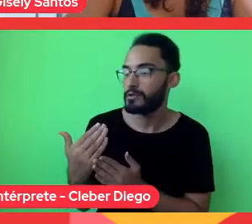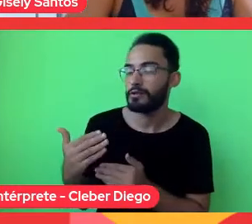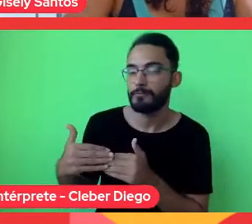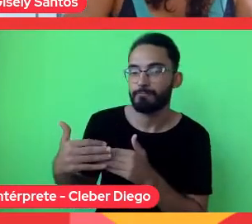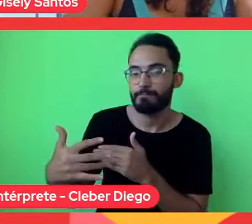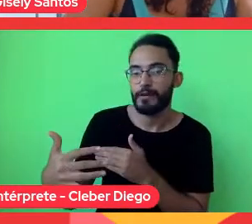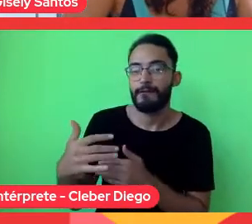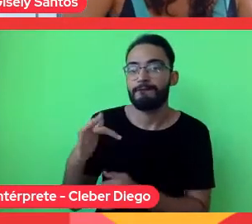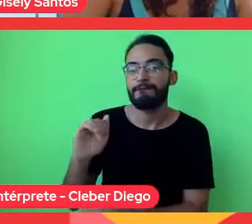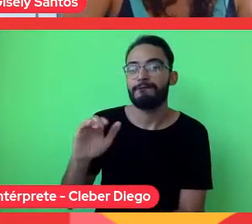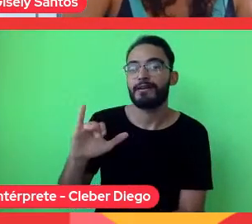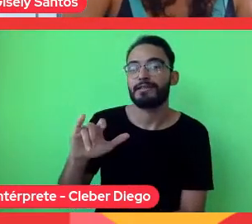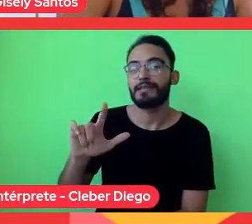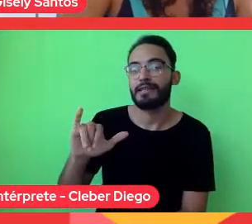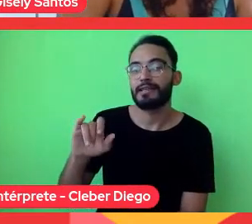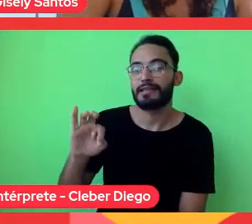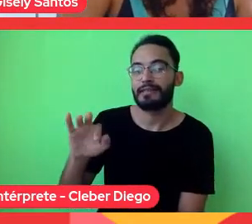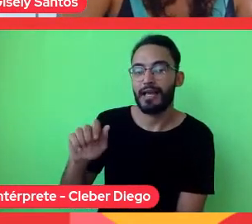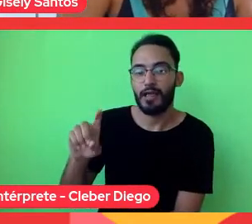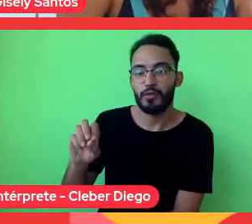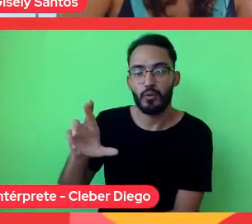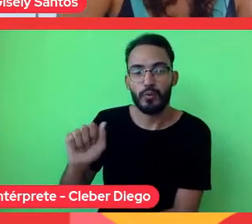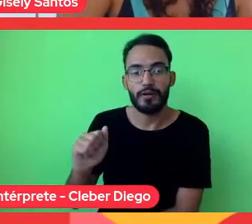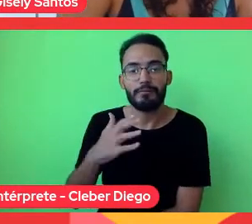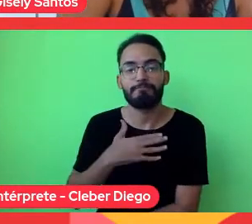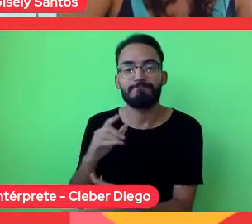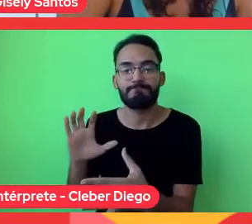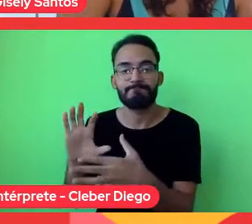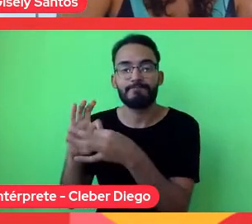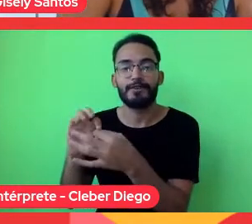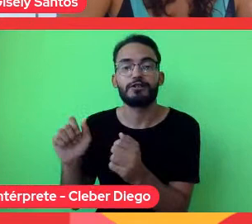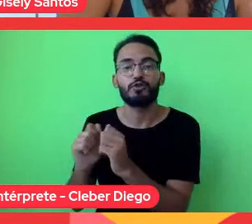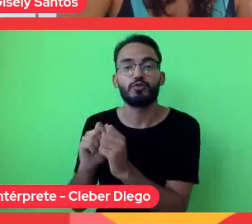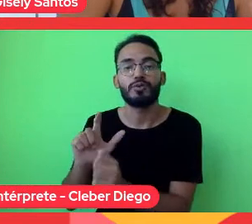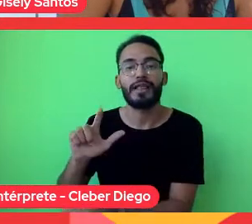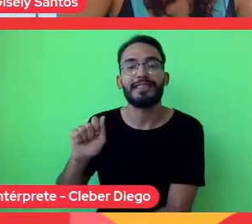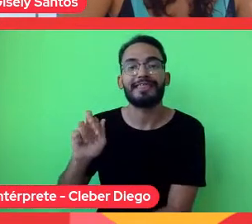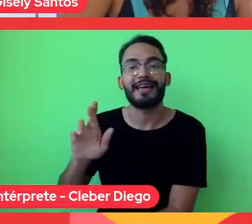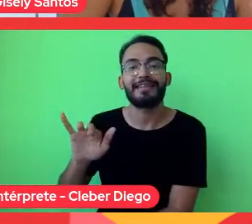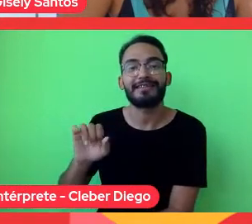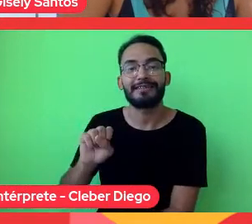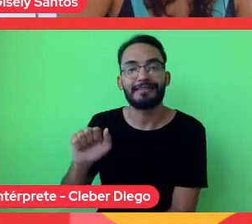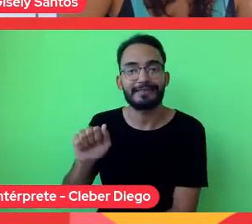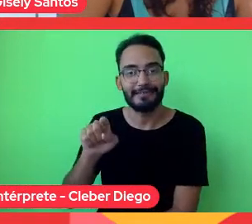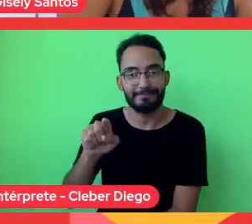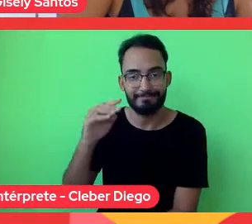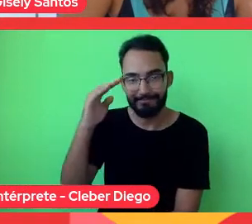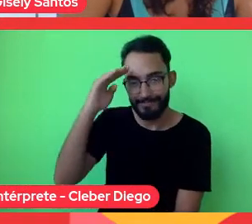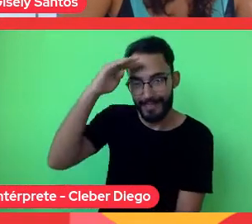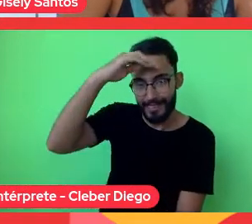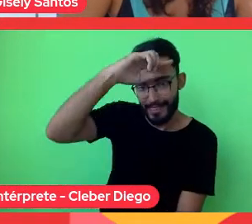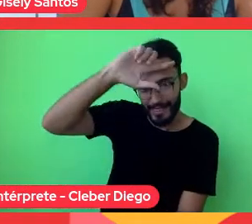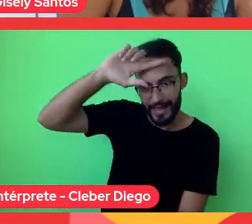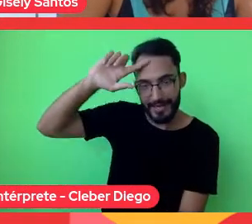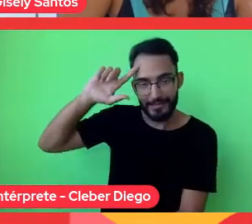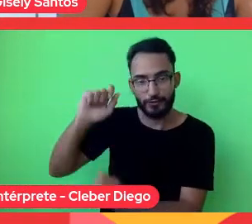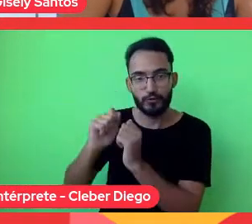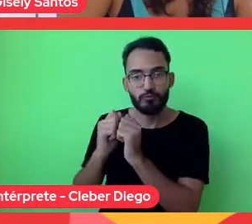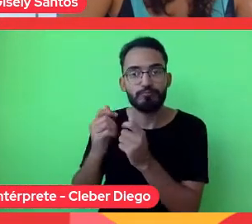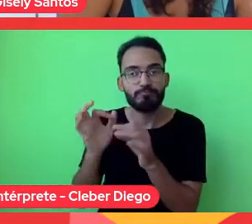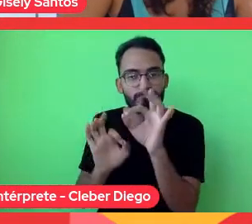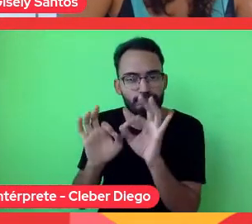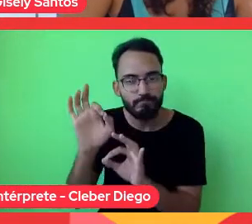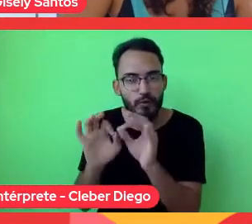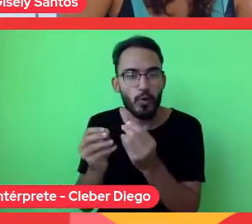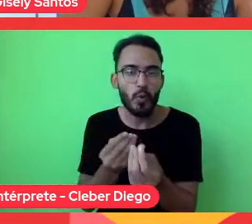como facilitadora, vou parear com a Lari ali, né? Vou fazer uma divisão do trabalho, né? Justamente para